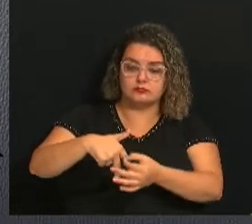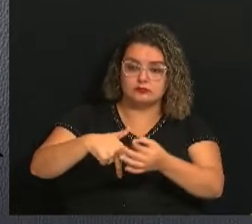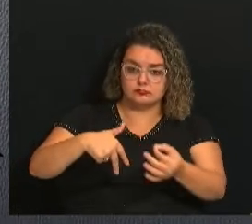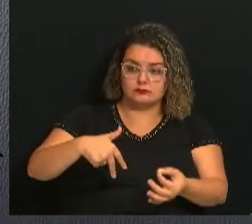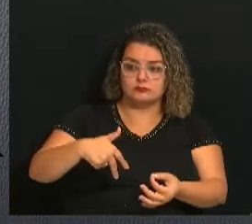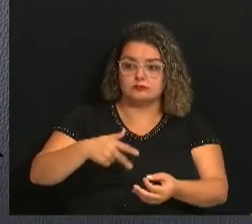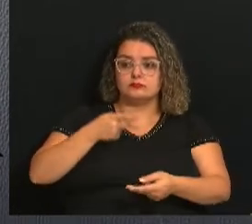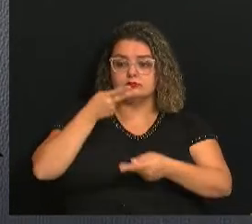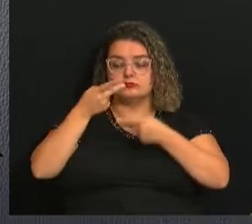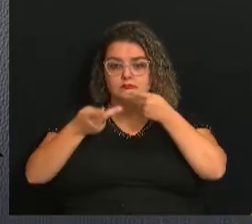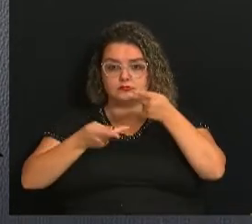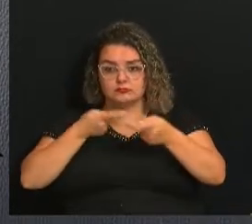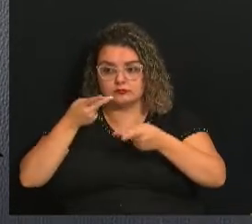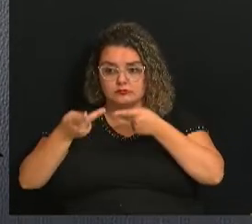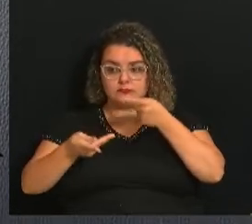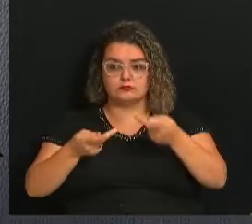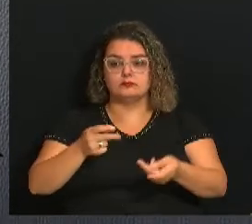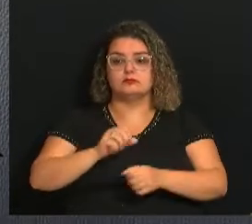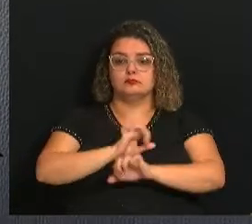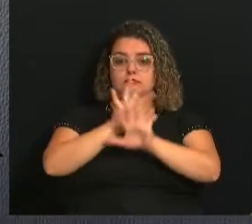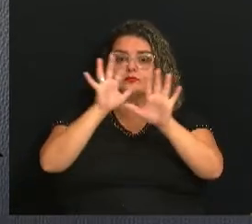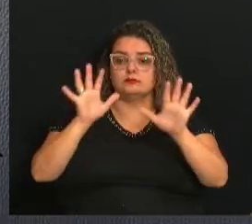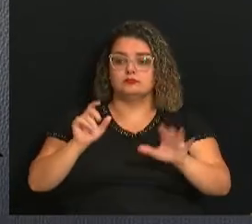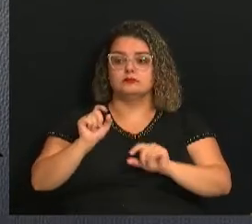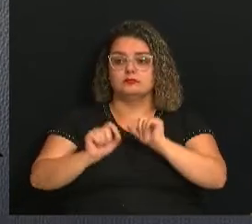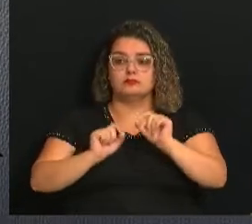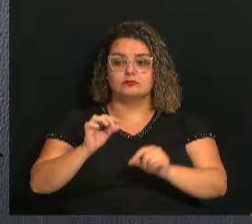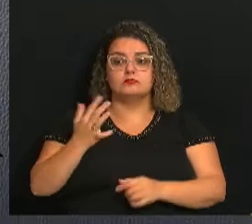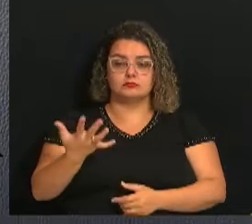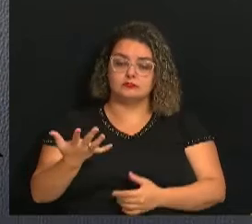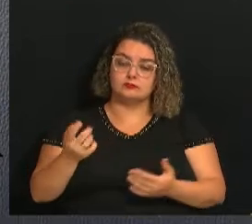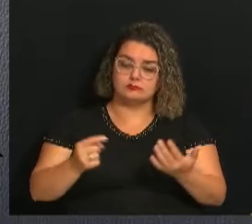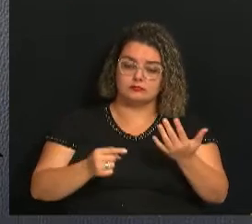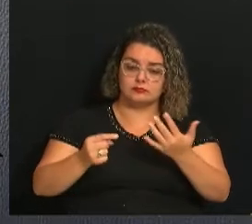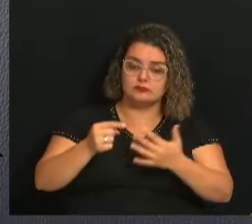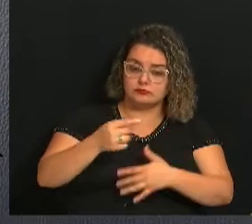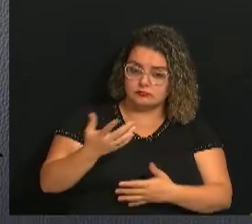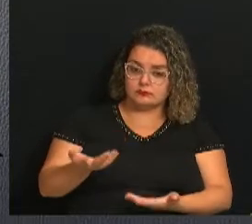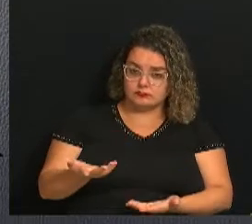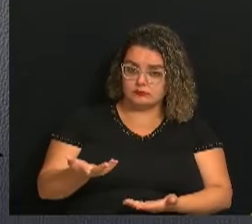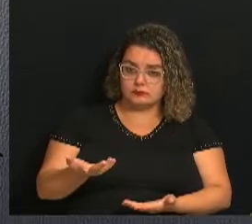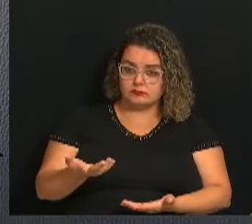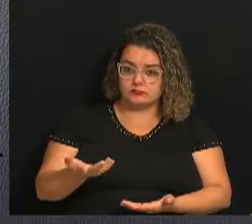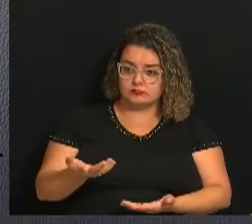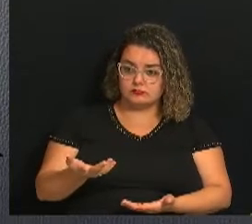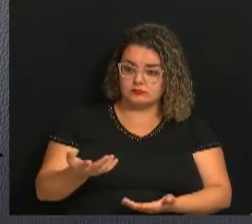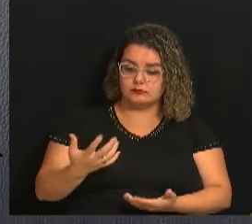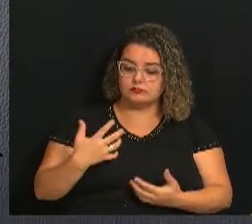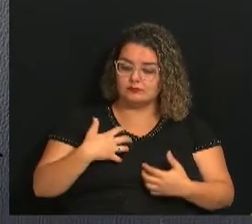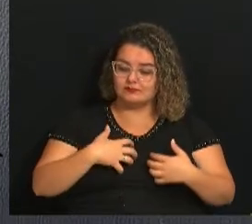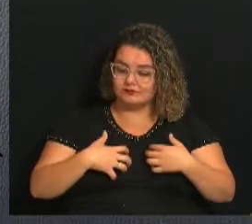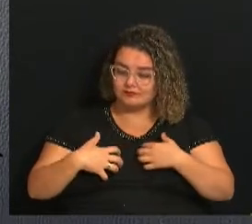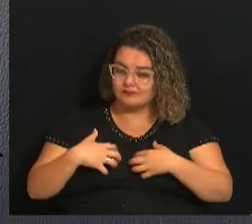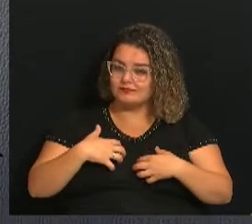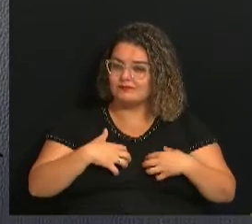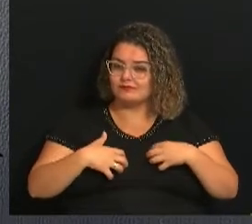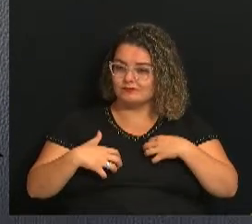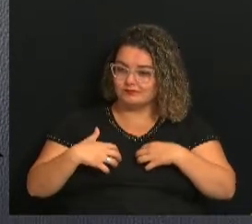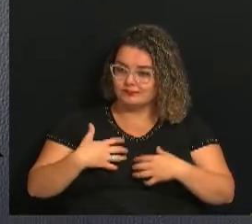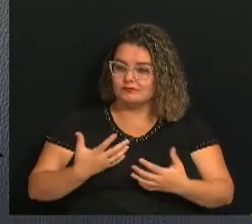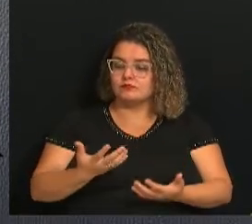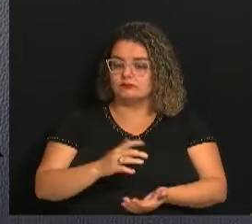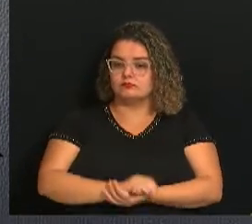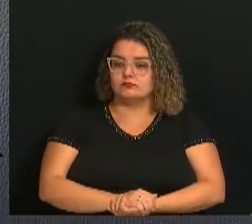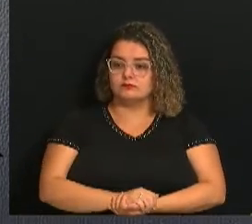falar as claras o que está acontecendo. Então, isso é um ponto que está me incomodando bastante. Eu acho que vai ter que